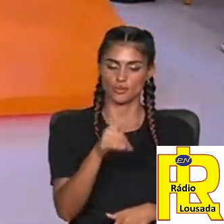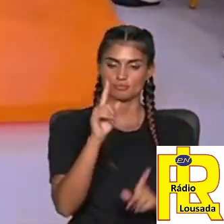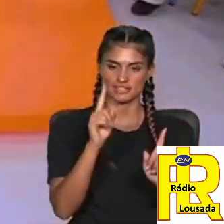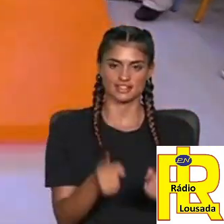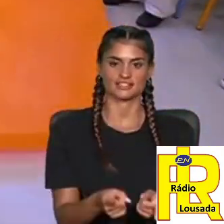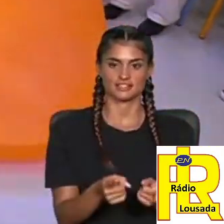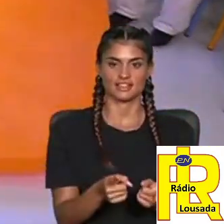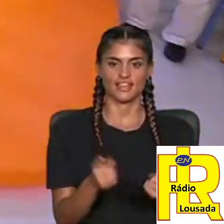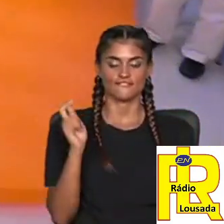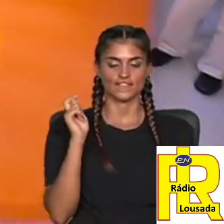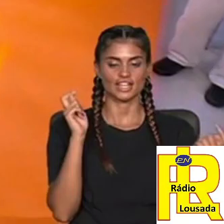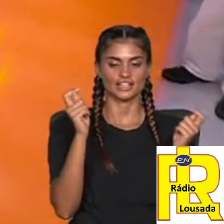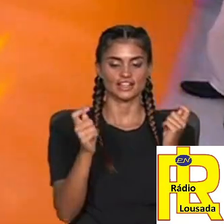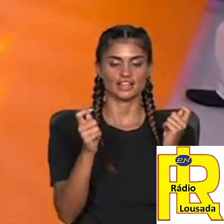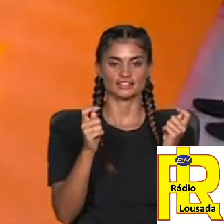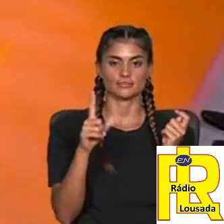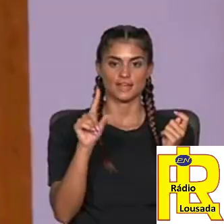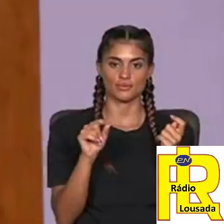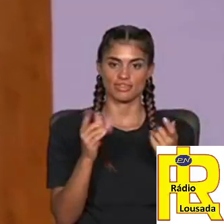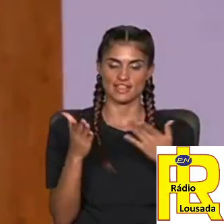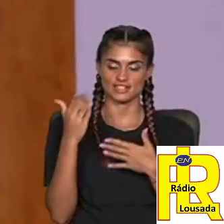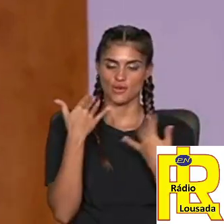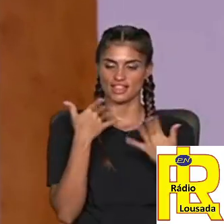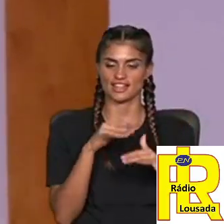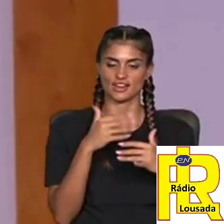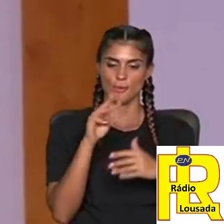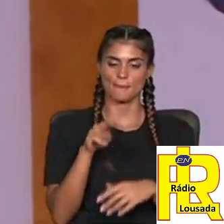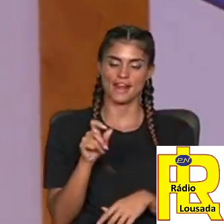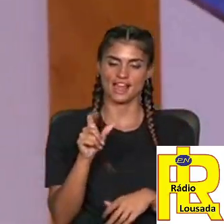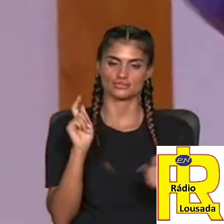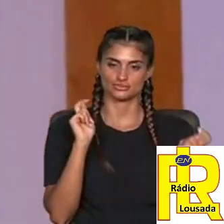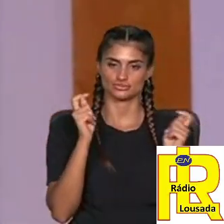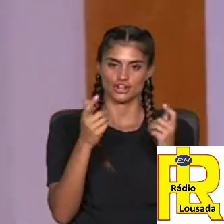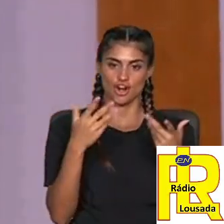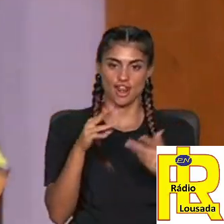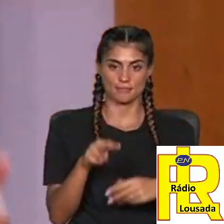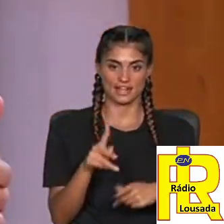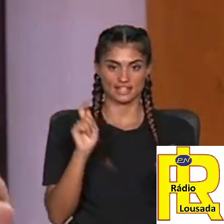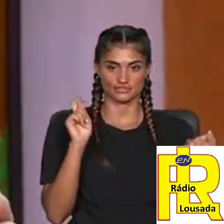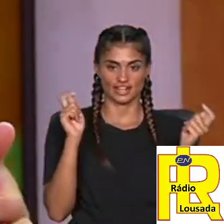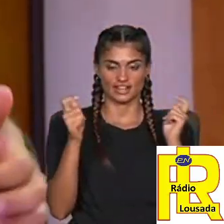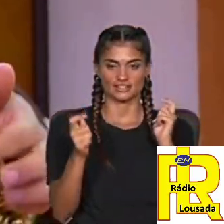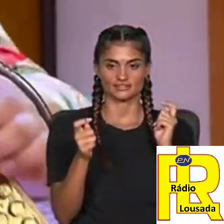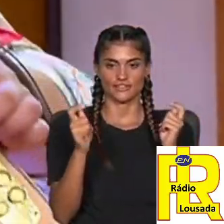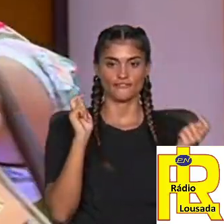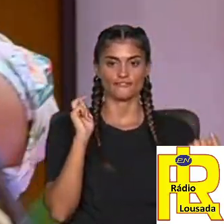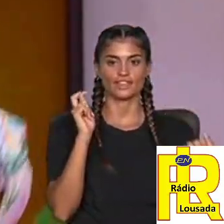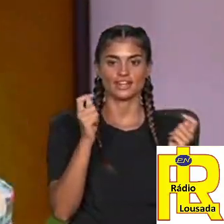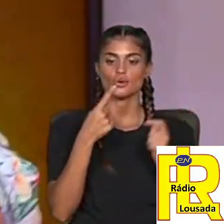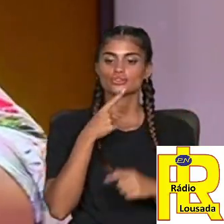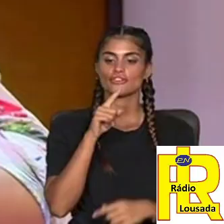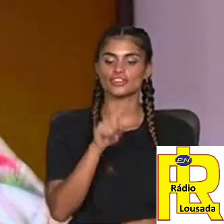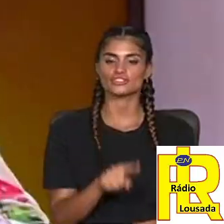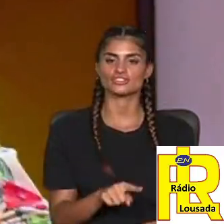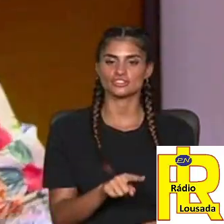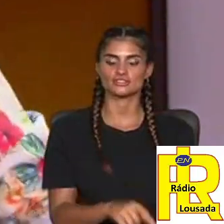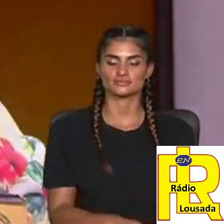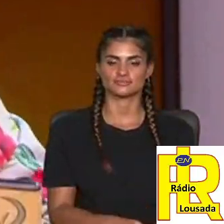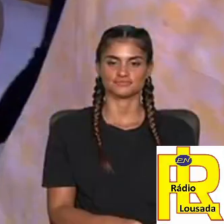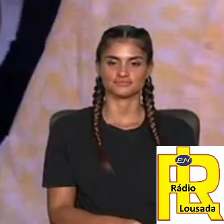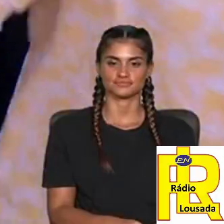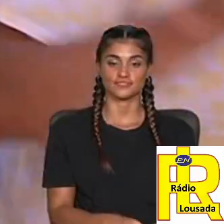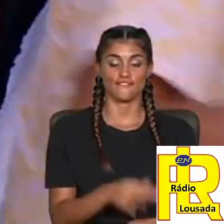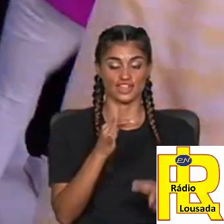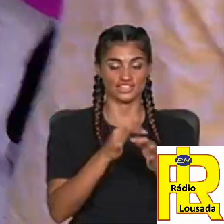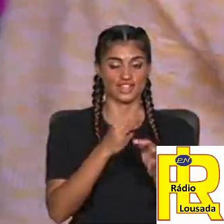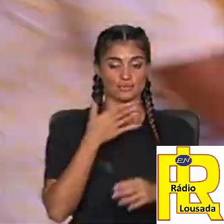começar. Ora, mira, mira, mira, dançando com alegria. O Manel já virou, agora mira a Maria. Ora, mira, mira, mira, eu gosto de aqui mirar. A